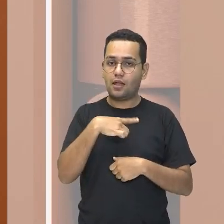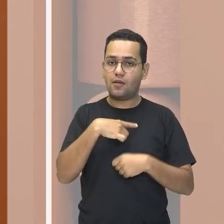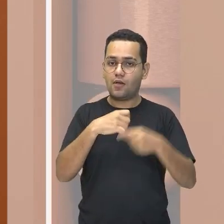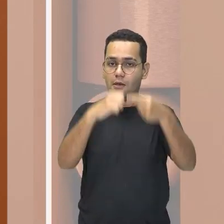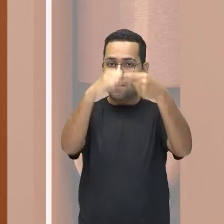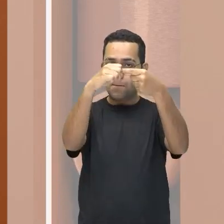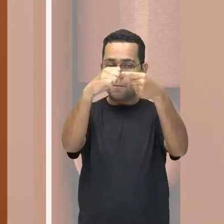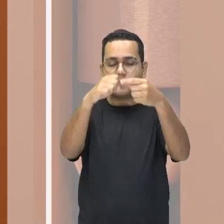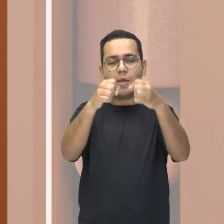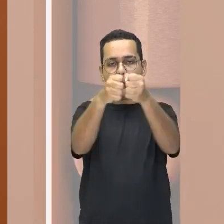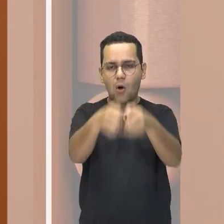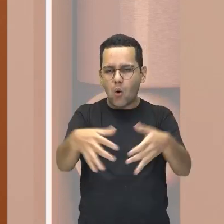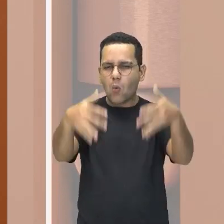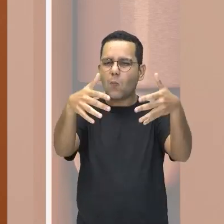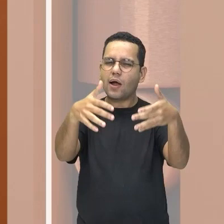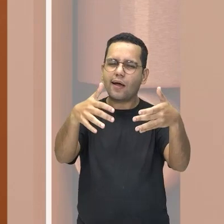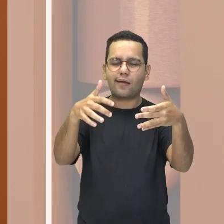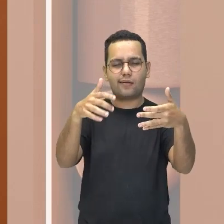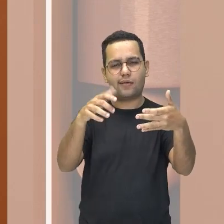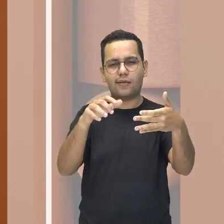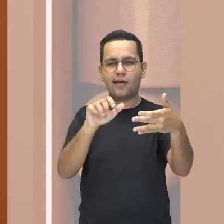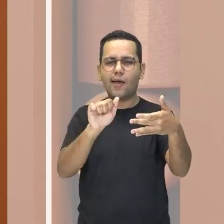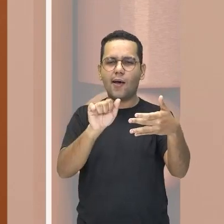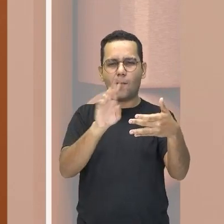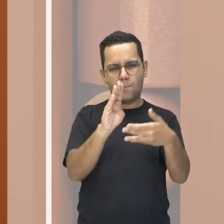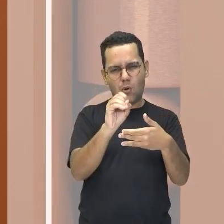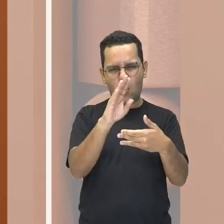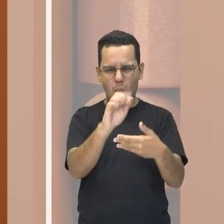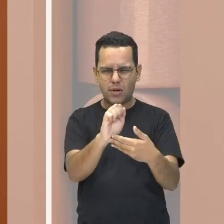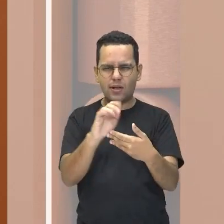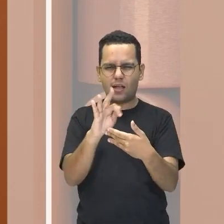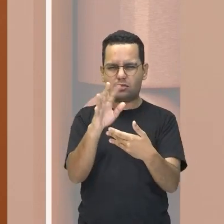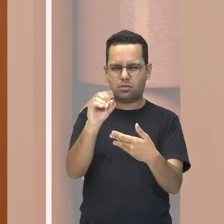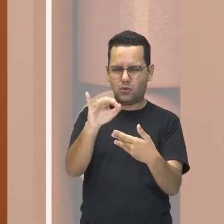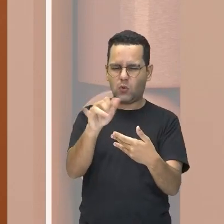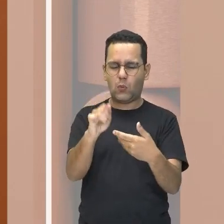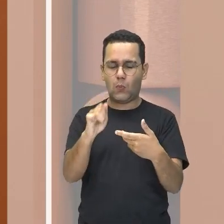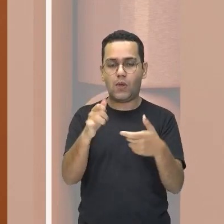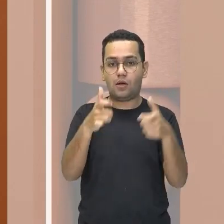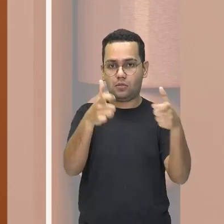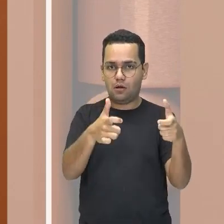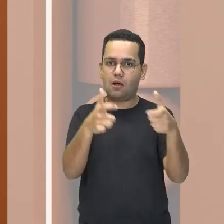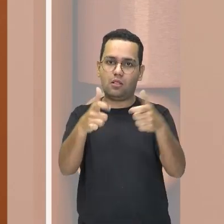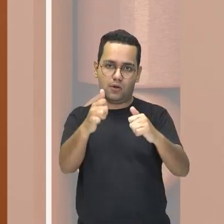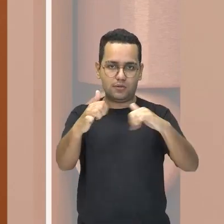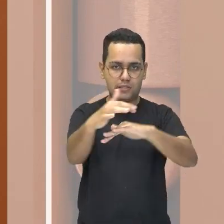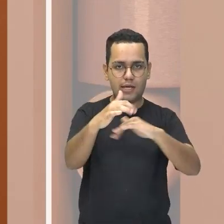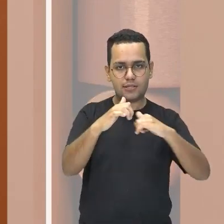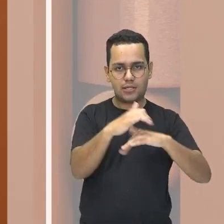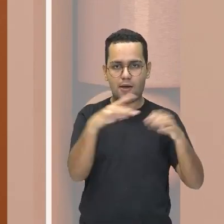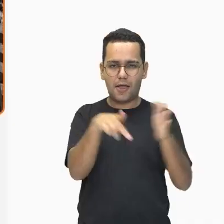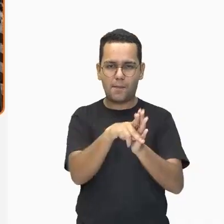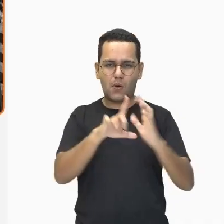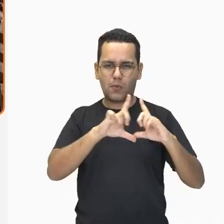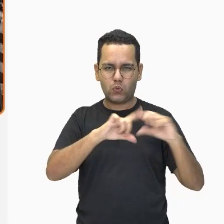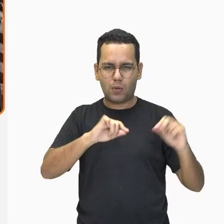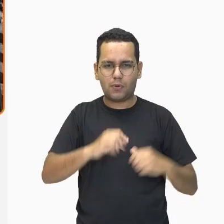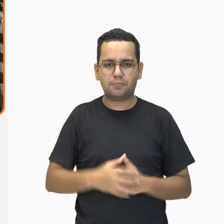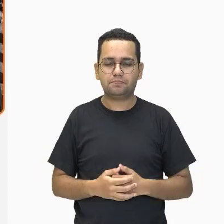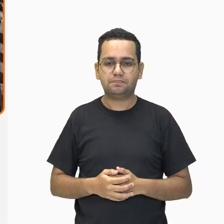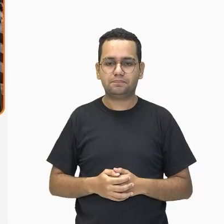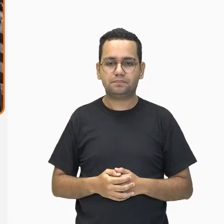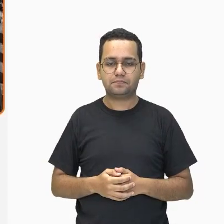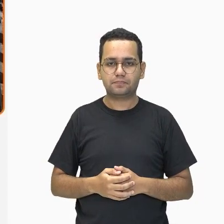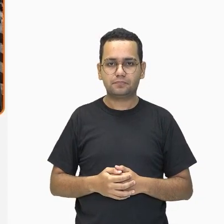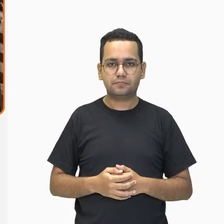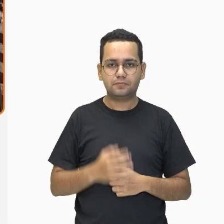de Hiroshima e Nagasaki, respectivamente. Mas vamos então entender um pouquinho mais do fim do conflito. Vamos lá, gente. Vamos adiante com o texto. Trouxe